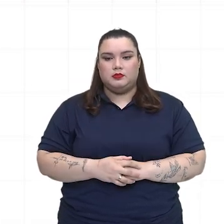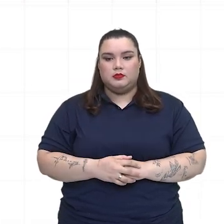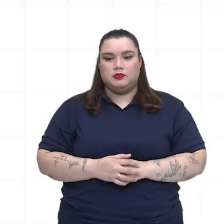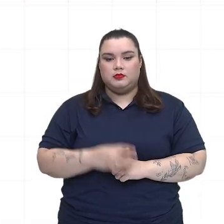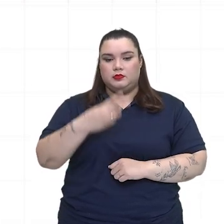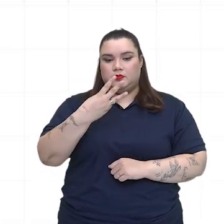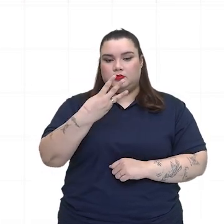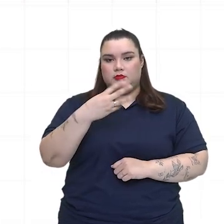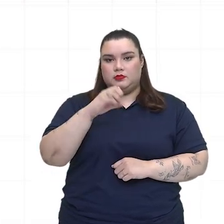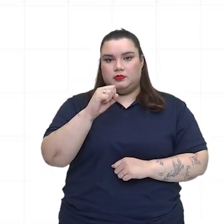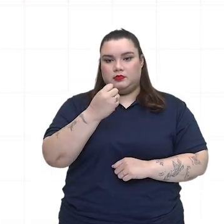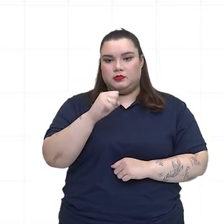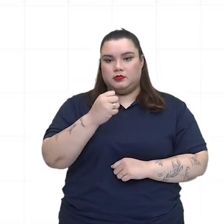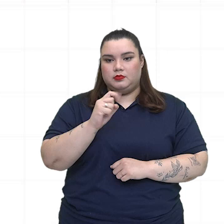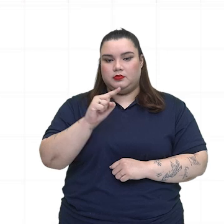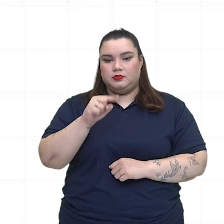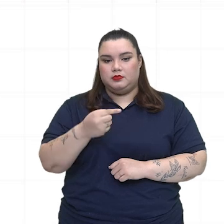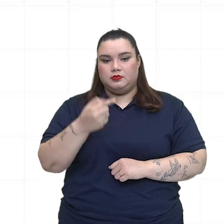De R$